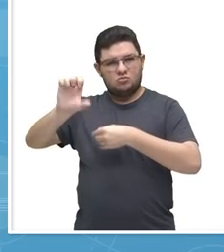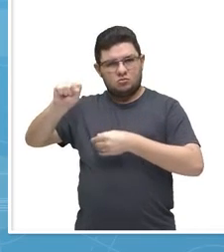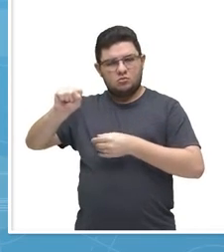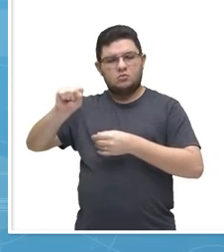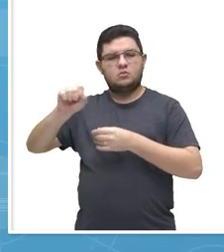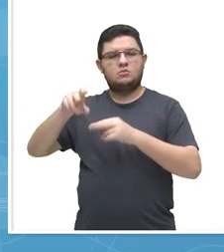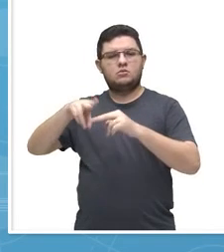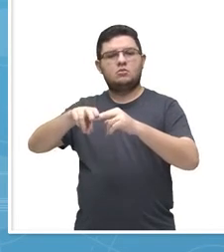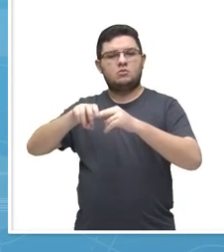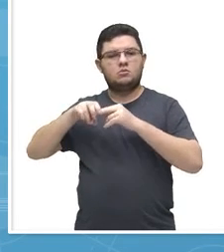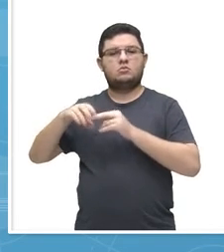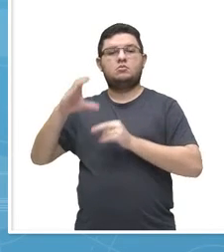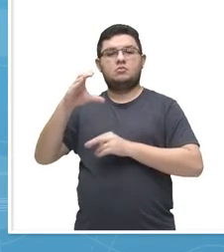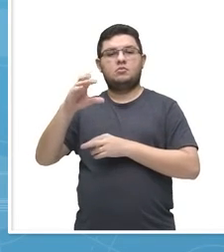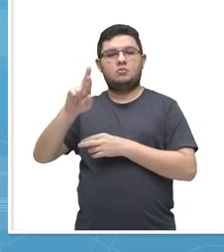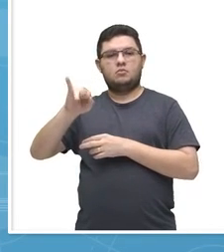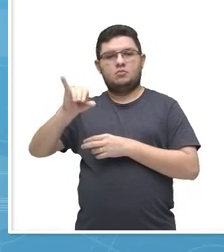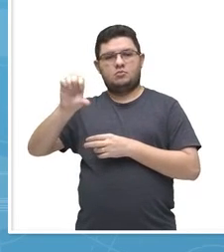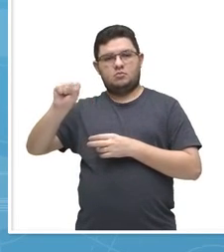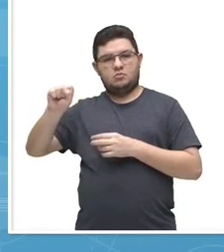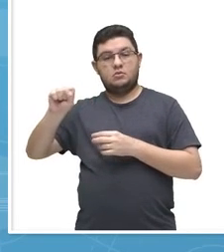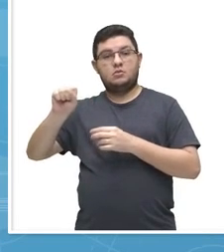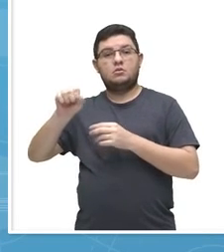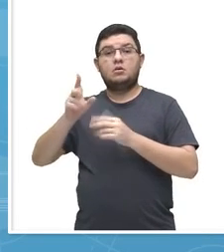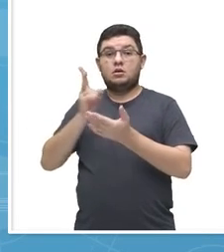que só quando tiver consoante na frente.